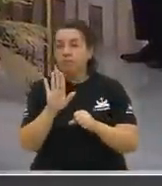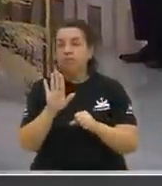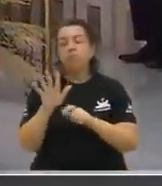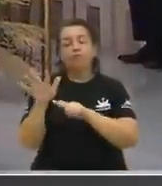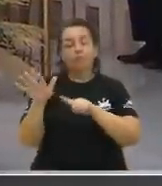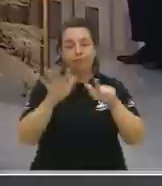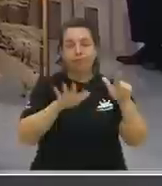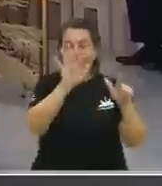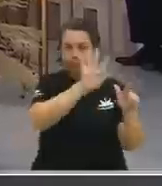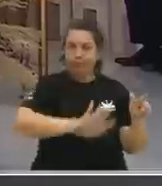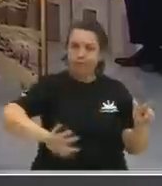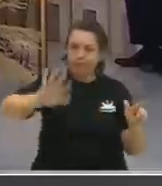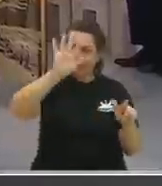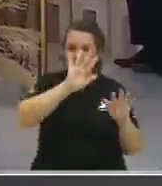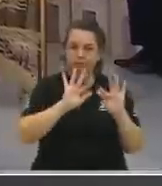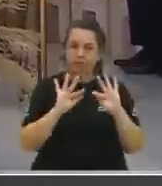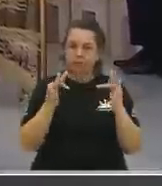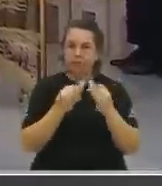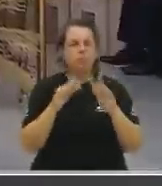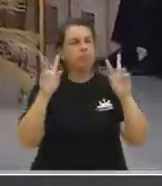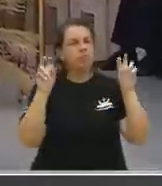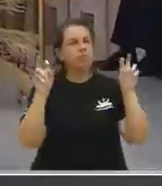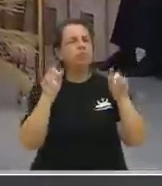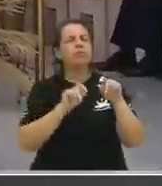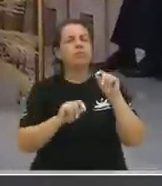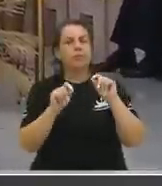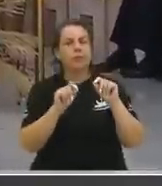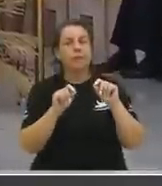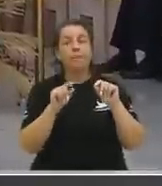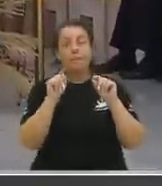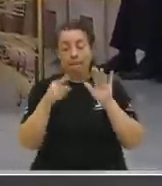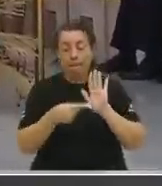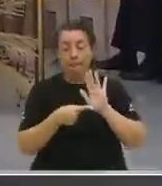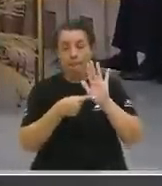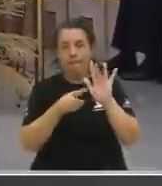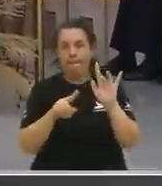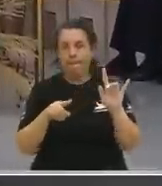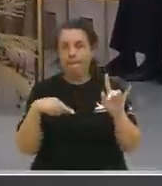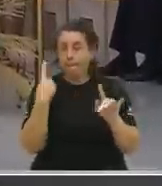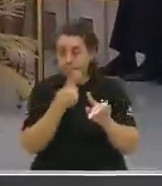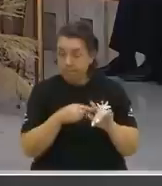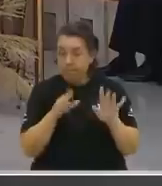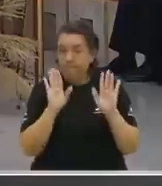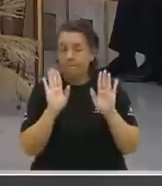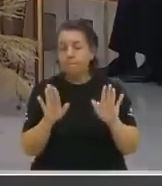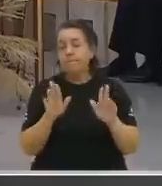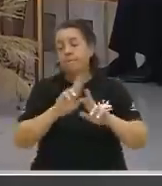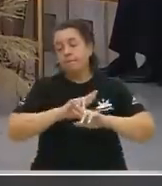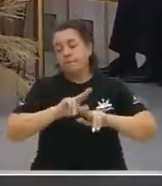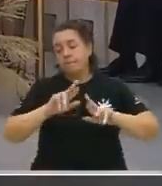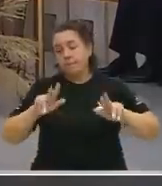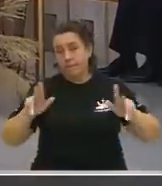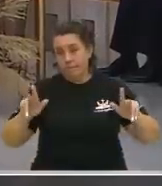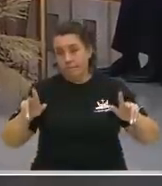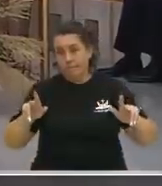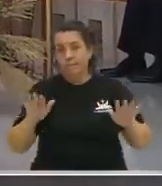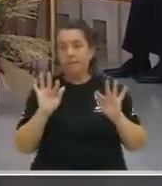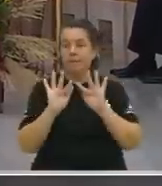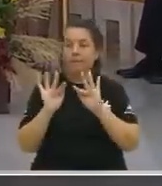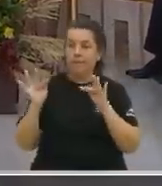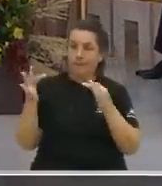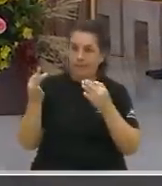Semana Nacional da Família, quando nos coloca, dentre tantas coisas,